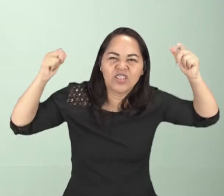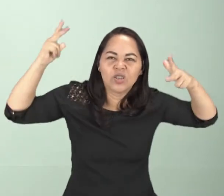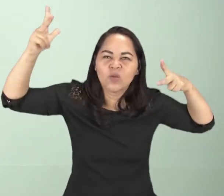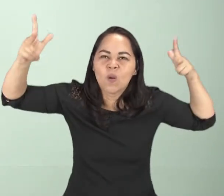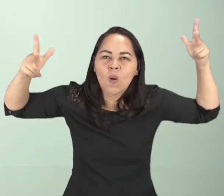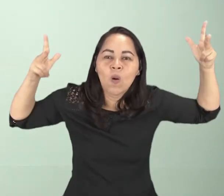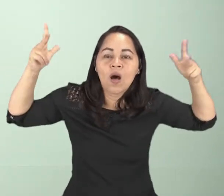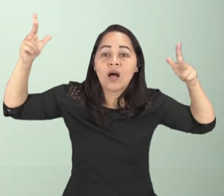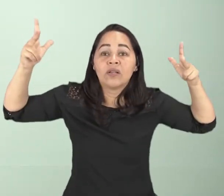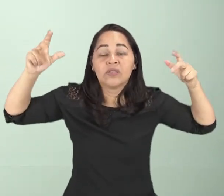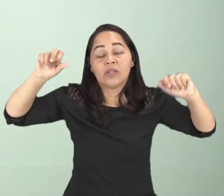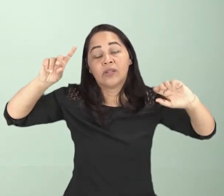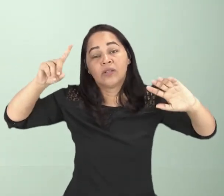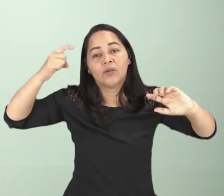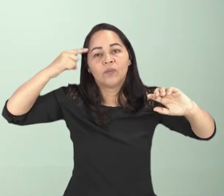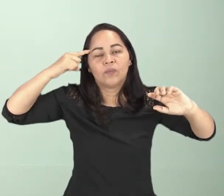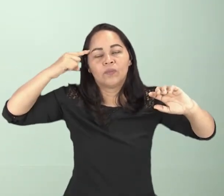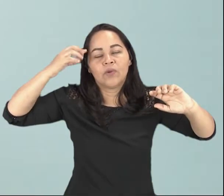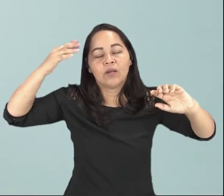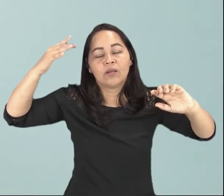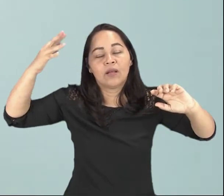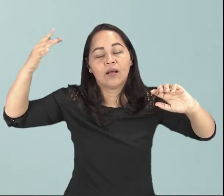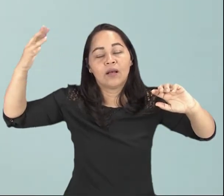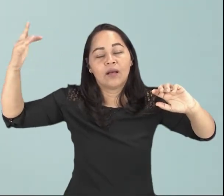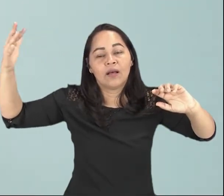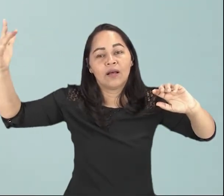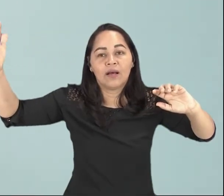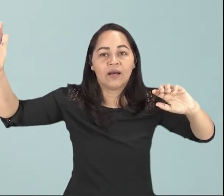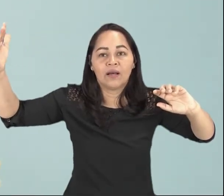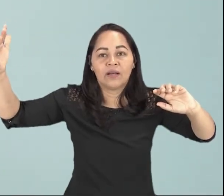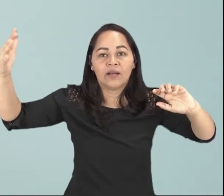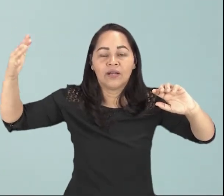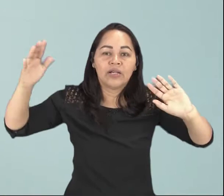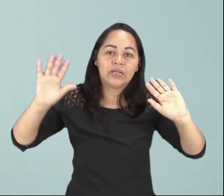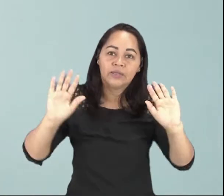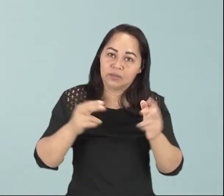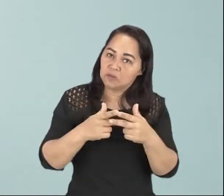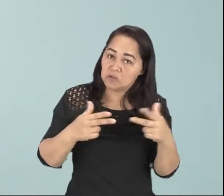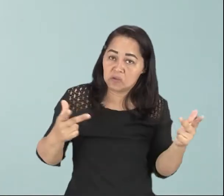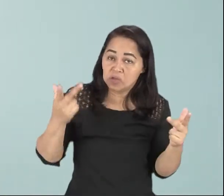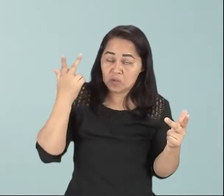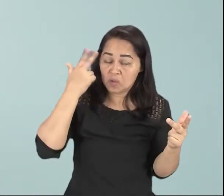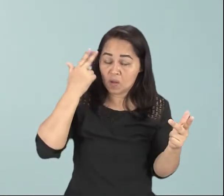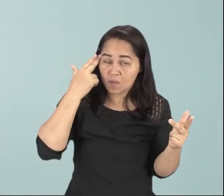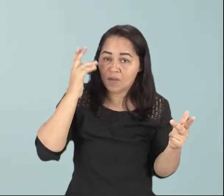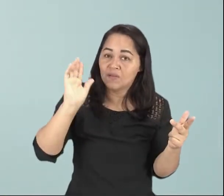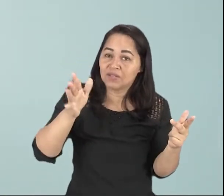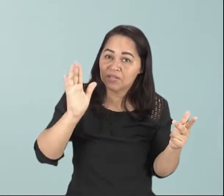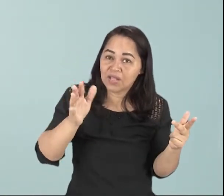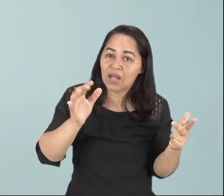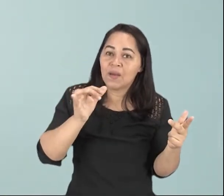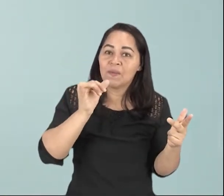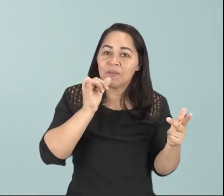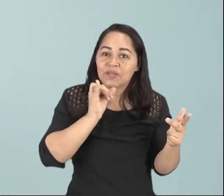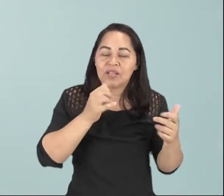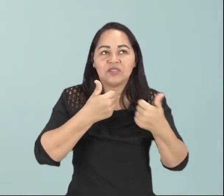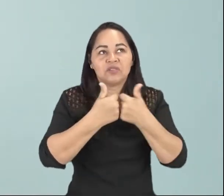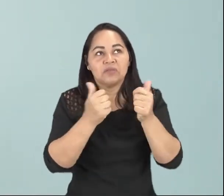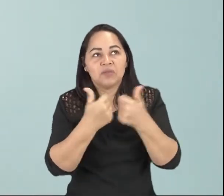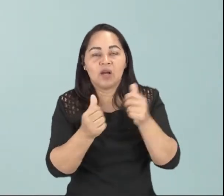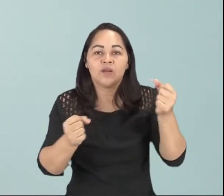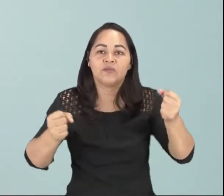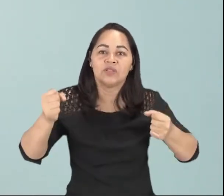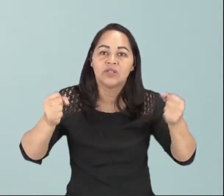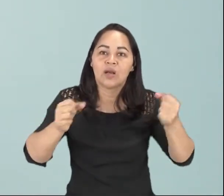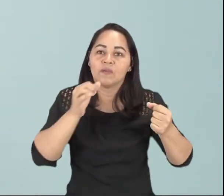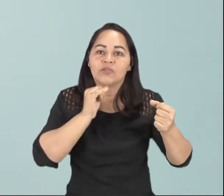Então, isso é devanear, é você simplesmente pensar em situações. Uma coisa que todo mundo já fez, todo mundo que anda de ônibus, de carro, sei lá. De repente você